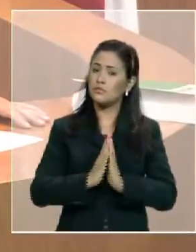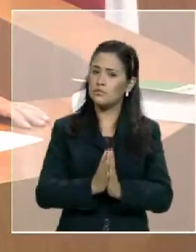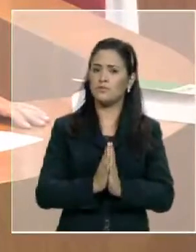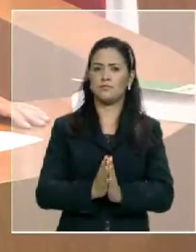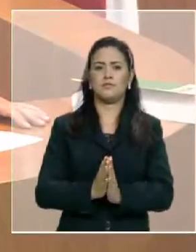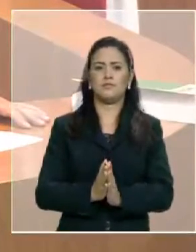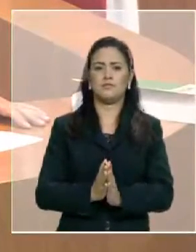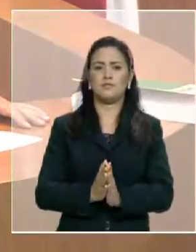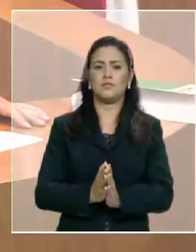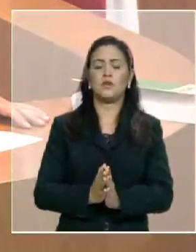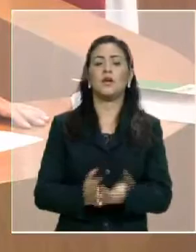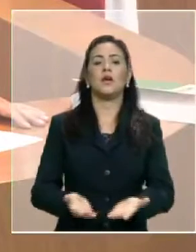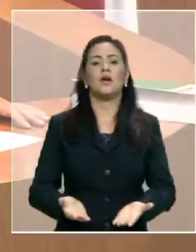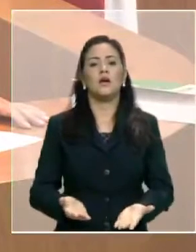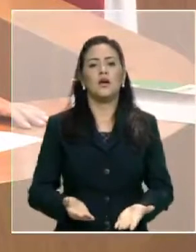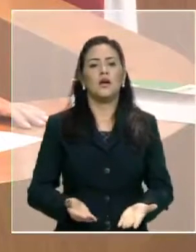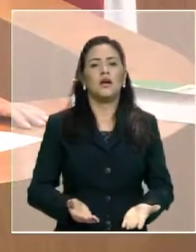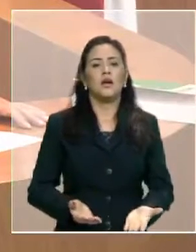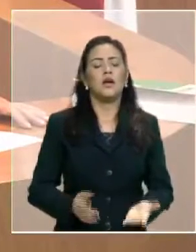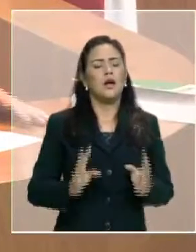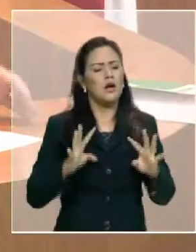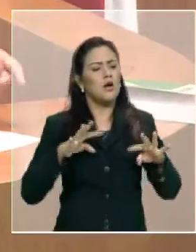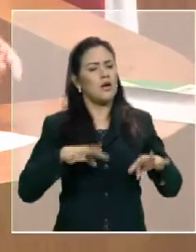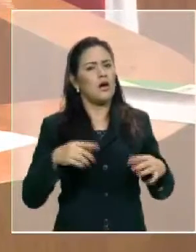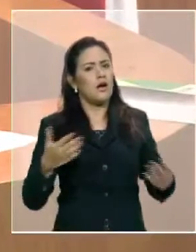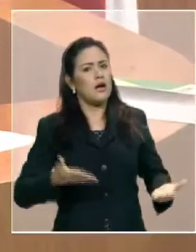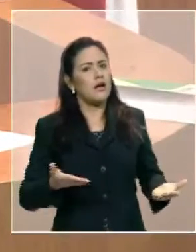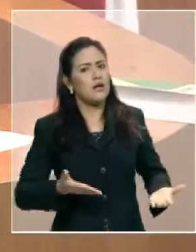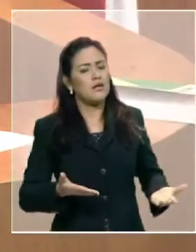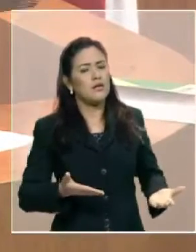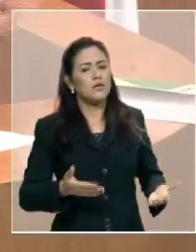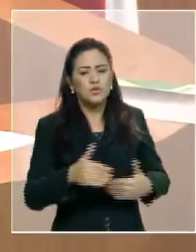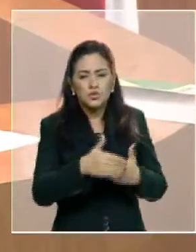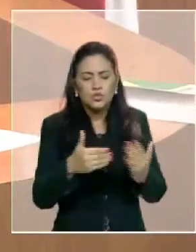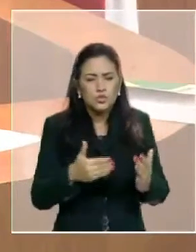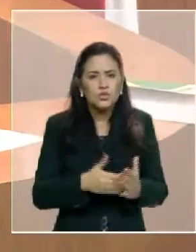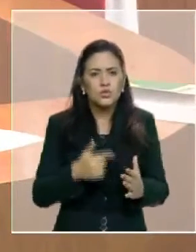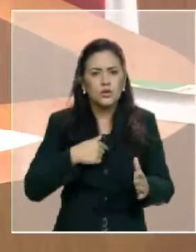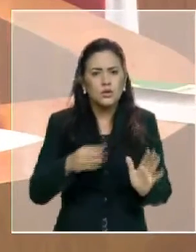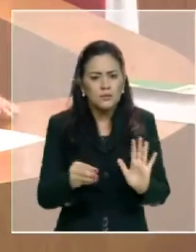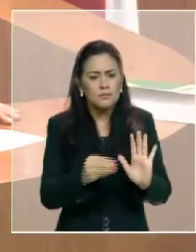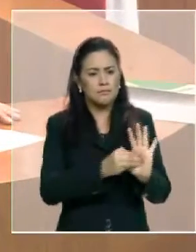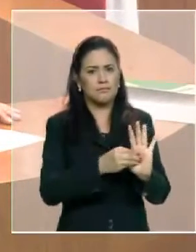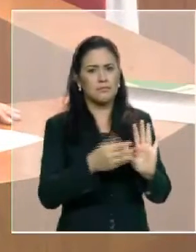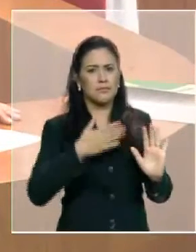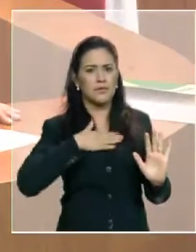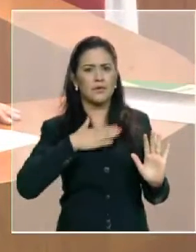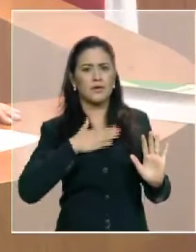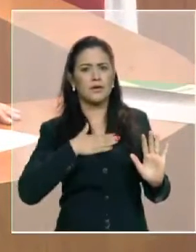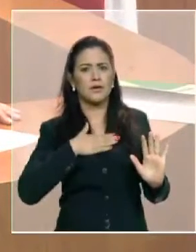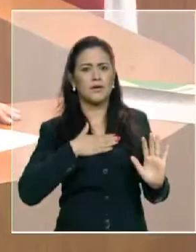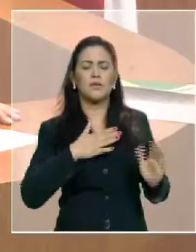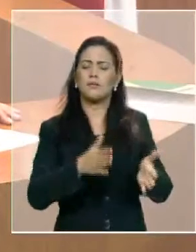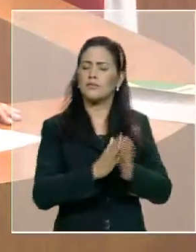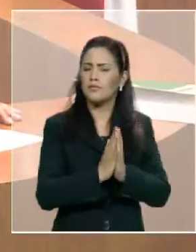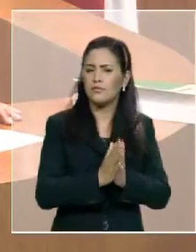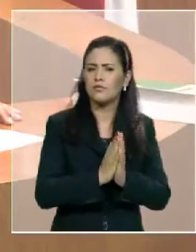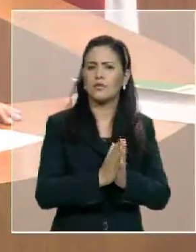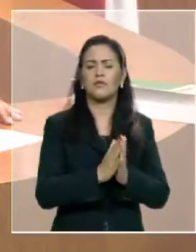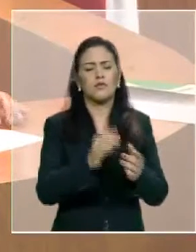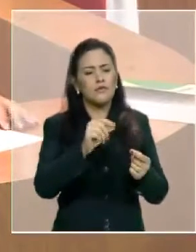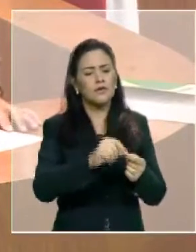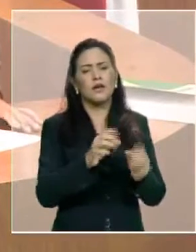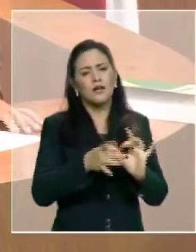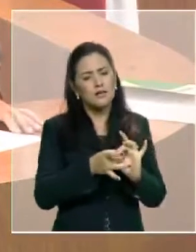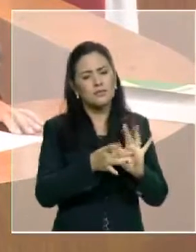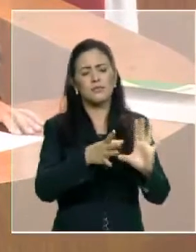Tudo que ele pediu das emendas dele, como a justiça determinou, eu vou executar. até o final do ano está tudo liberado nas